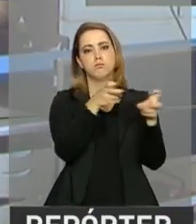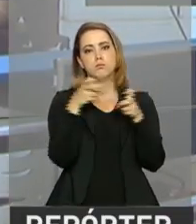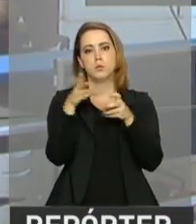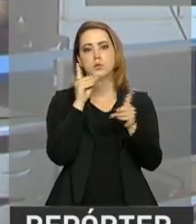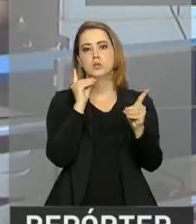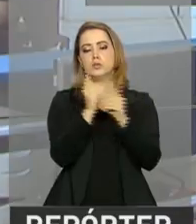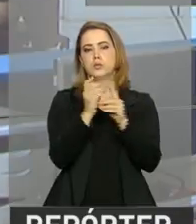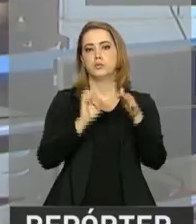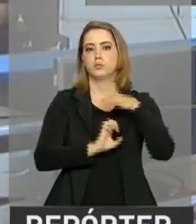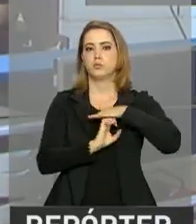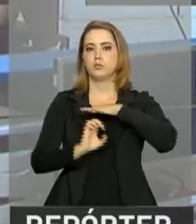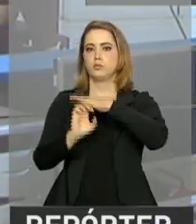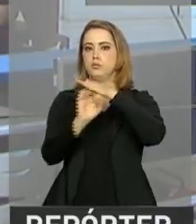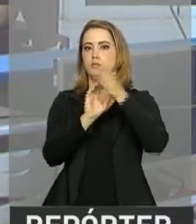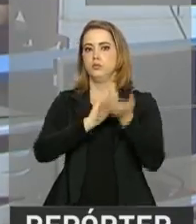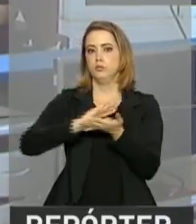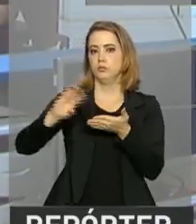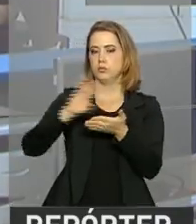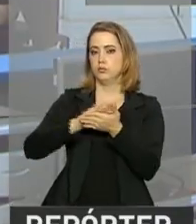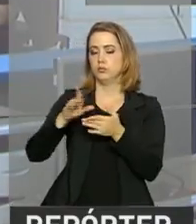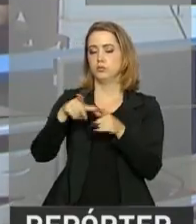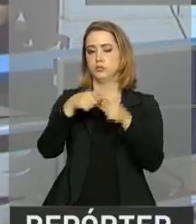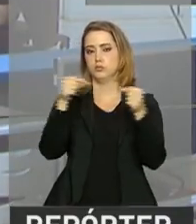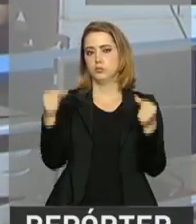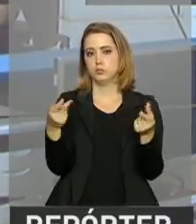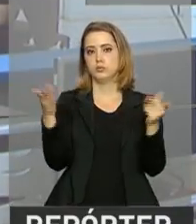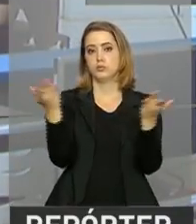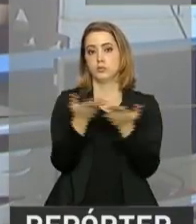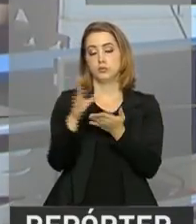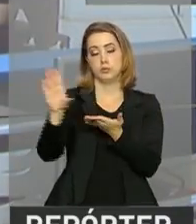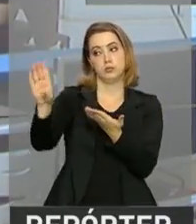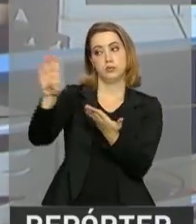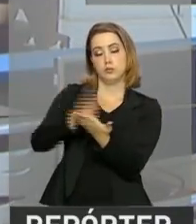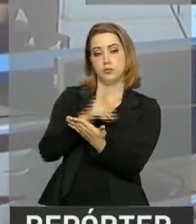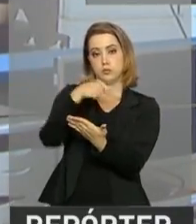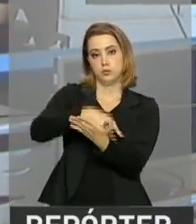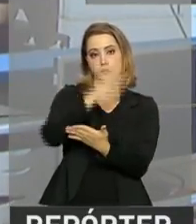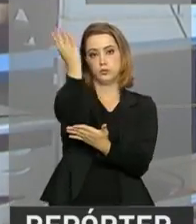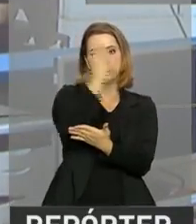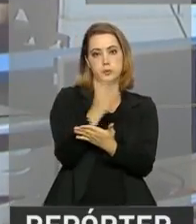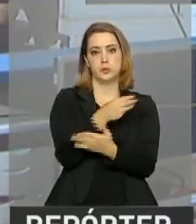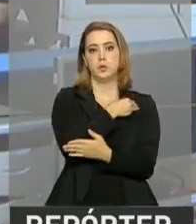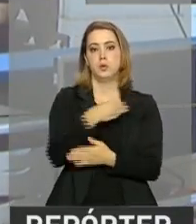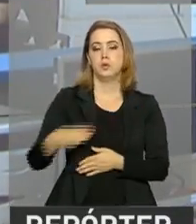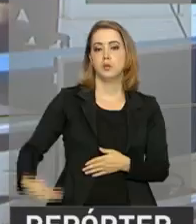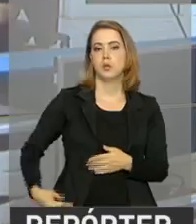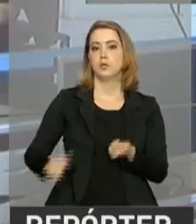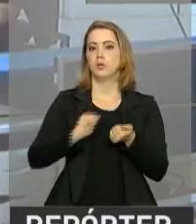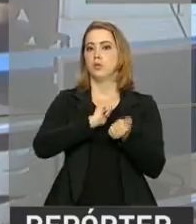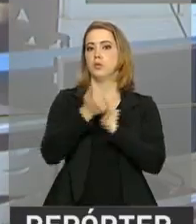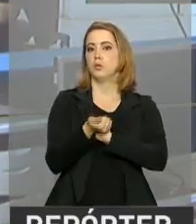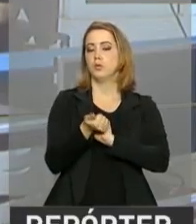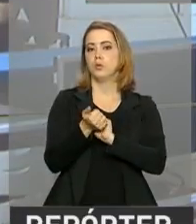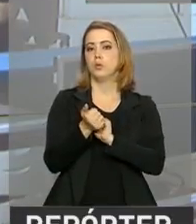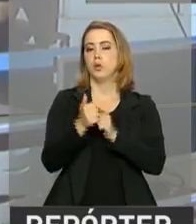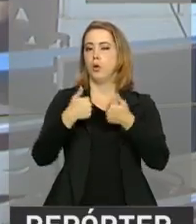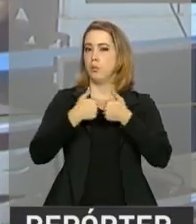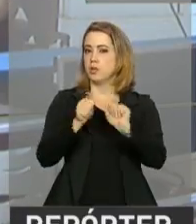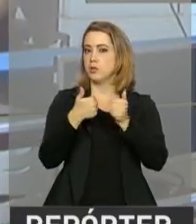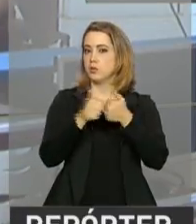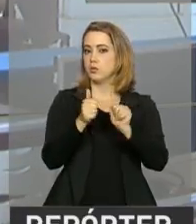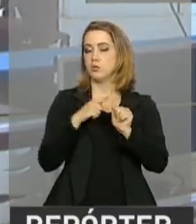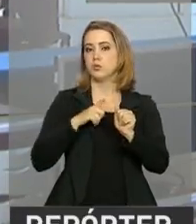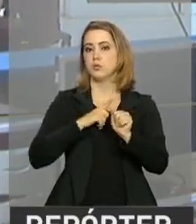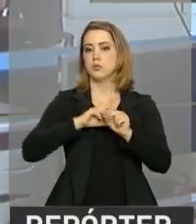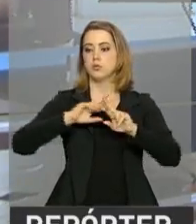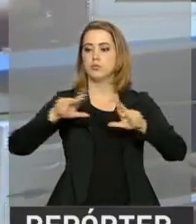e investidores japoneses. Para ajudar a atrair investimentos para o Brasil, o ministro dos Transportes, Maurício Quintela, tem uma série de